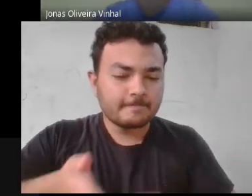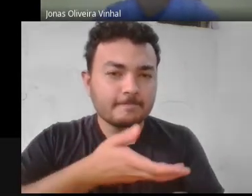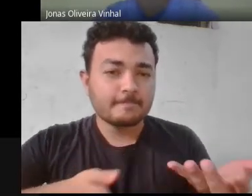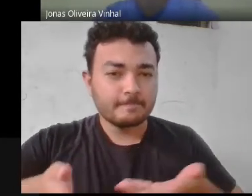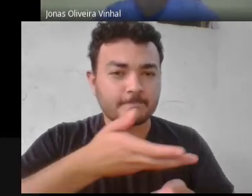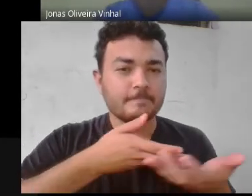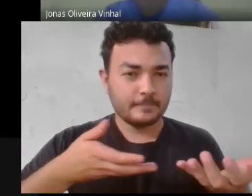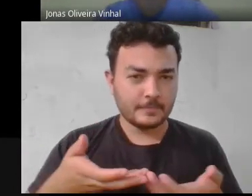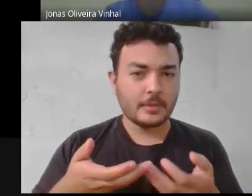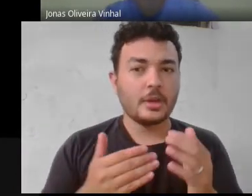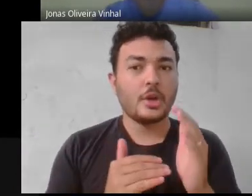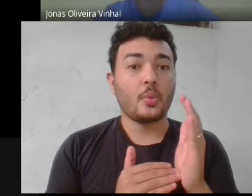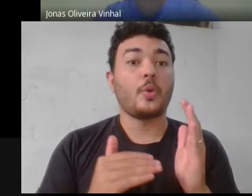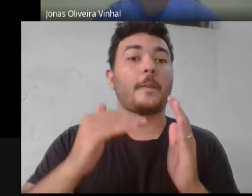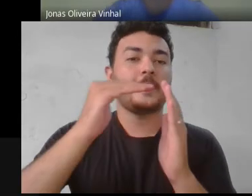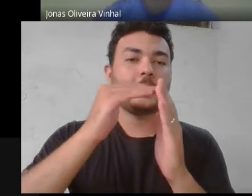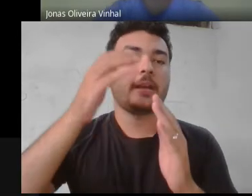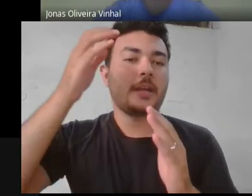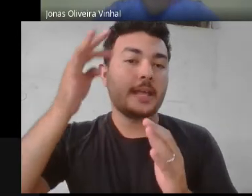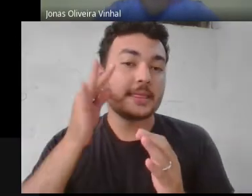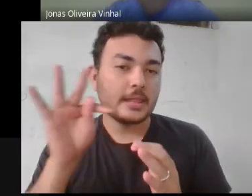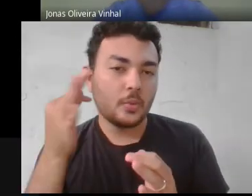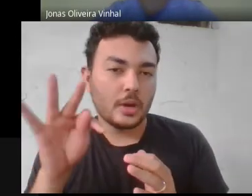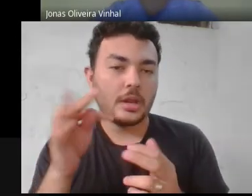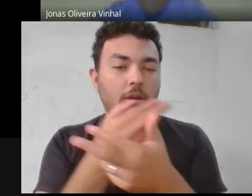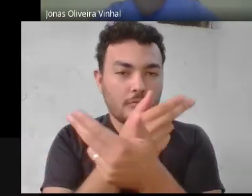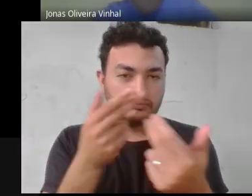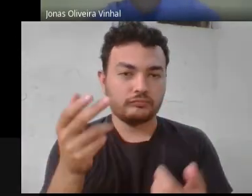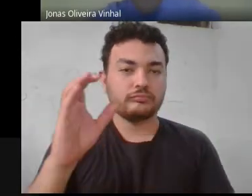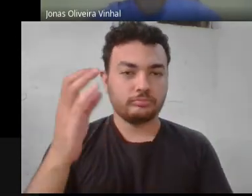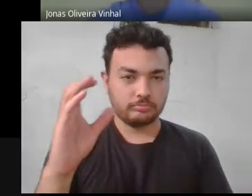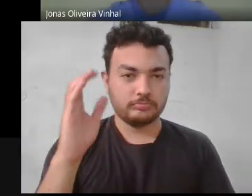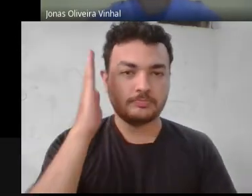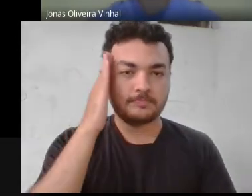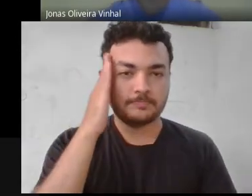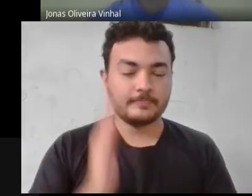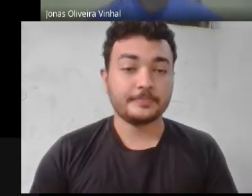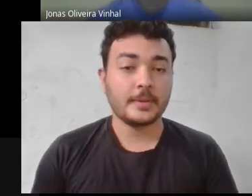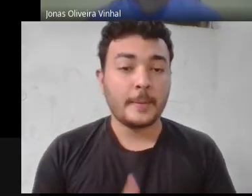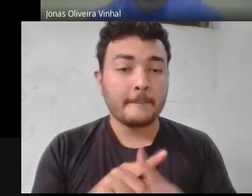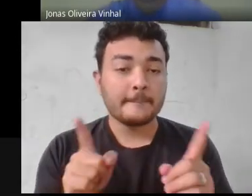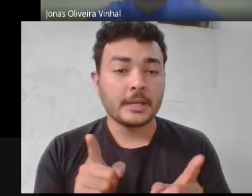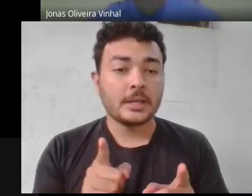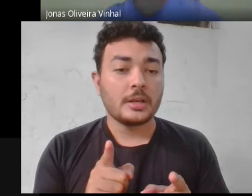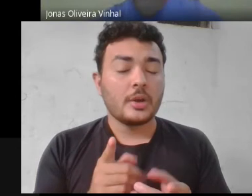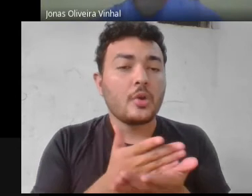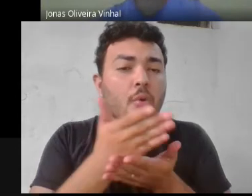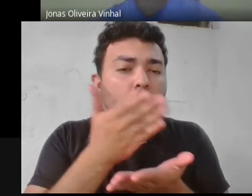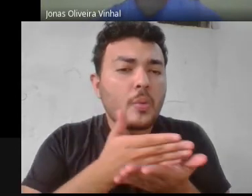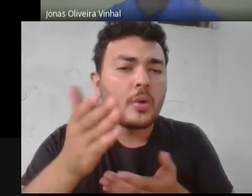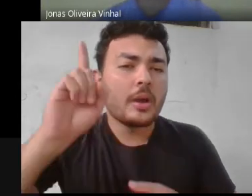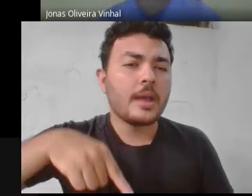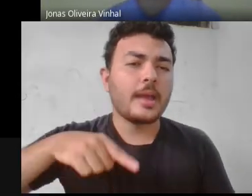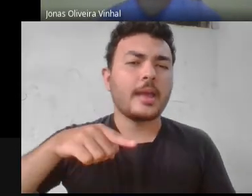longo do tempo, de acordo com as novas descobertas e os postulados, tanto teóricos quanto resultados experimentais. Mas o início, ela data